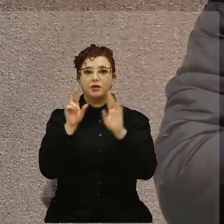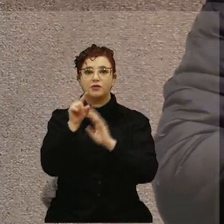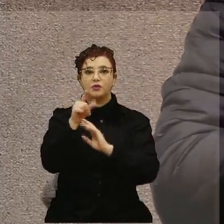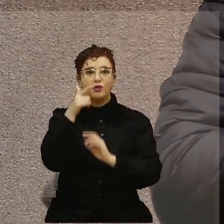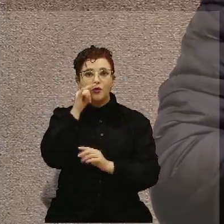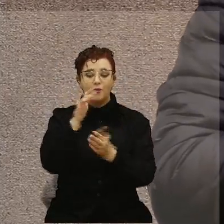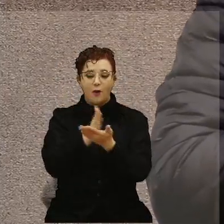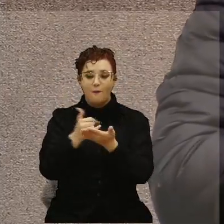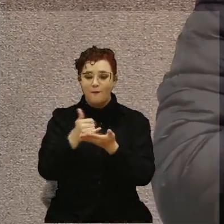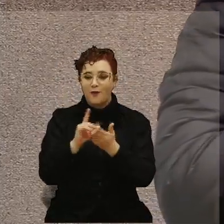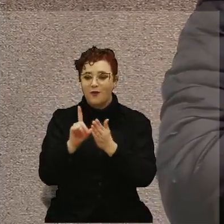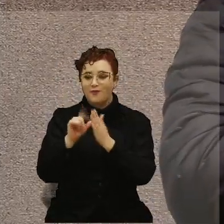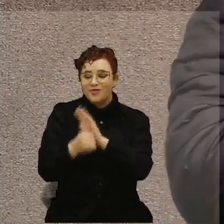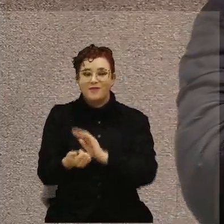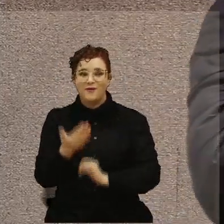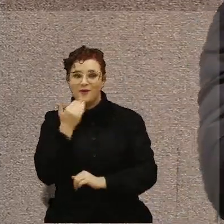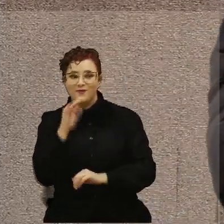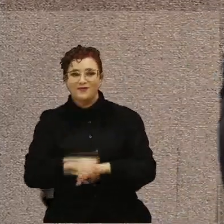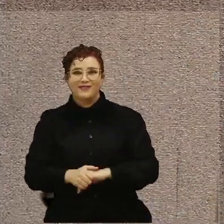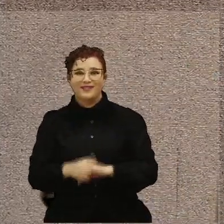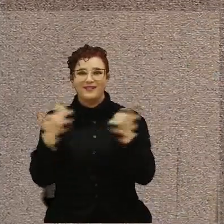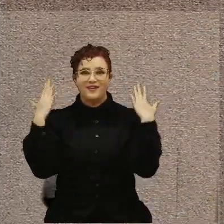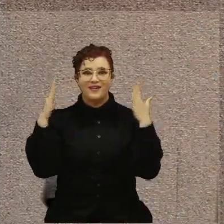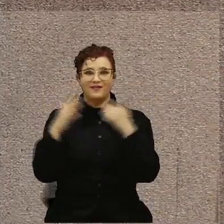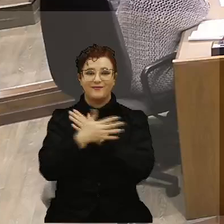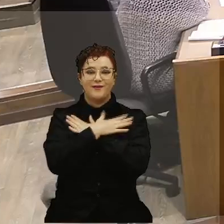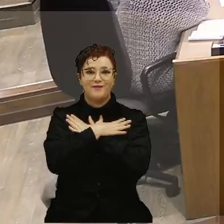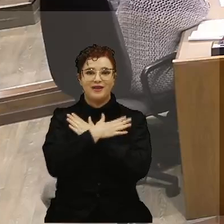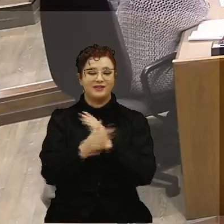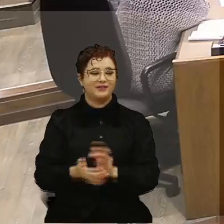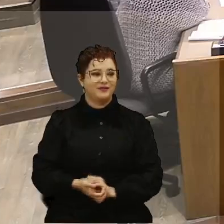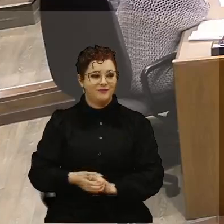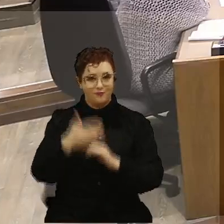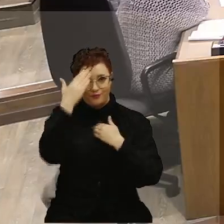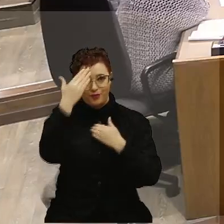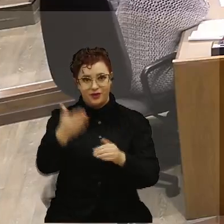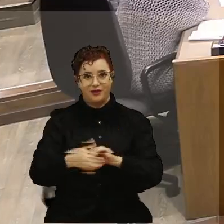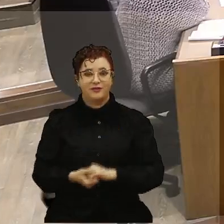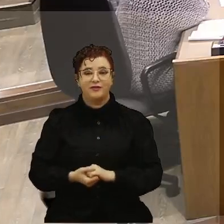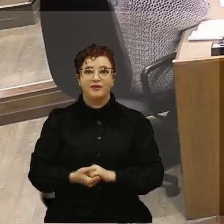comprado um bolinho para nós ali na sequência. Um abraço, obrigado. Essa palavra.